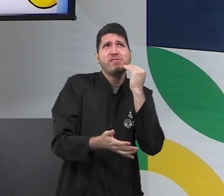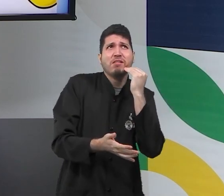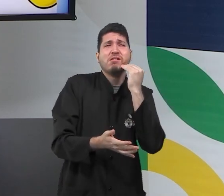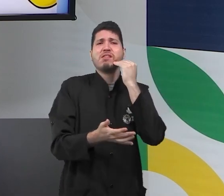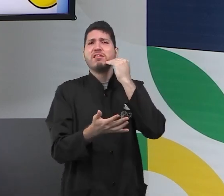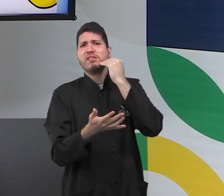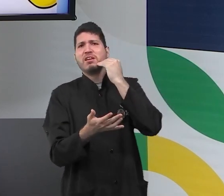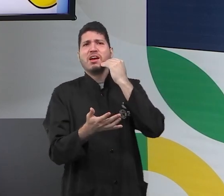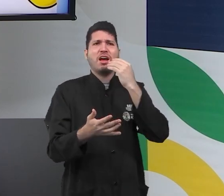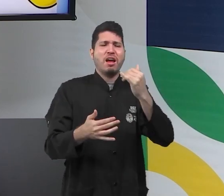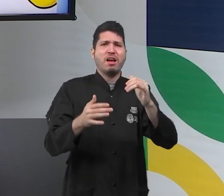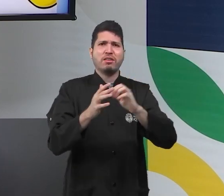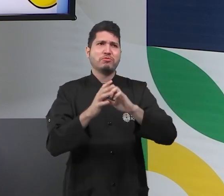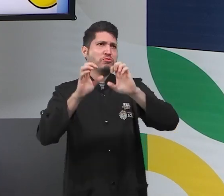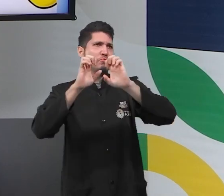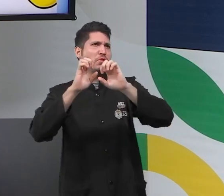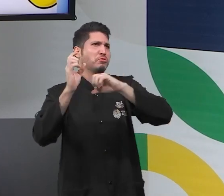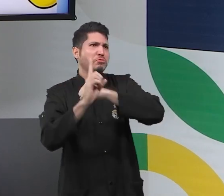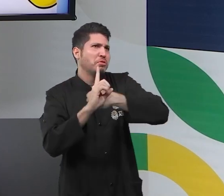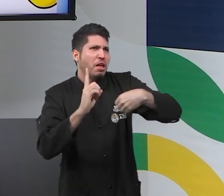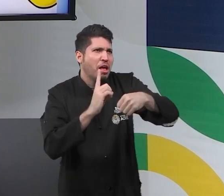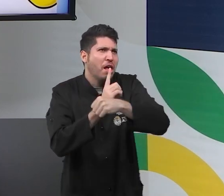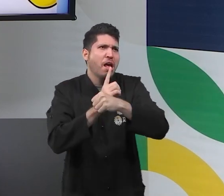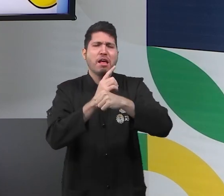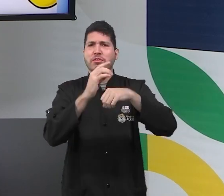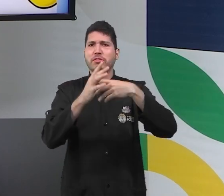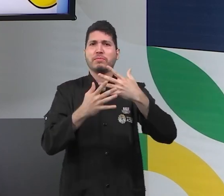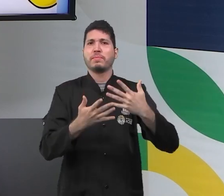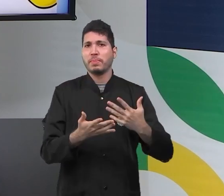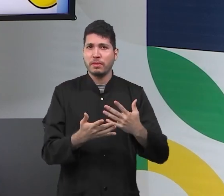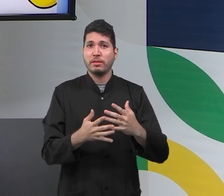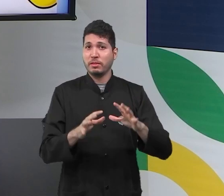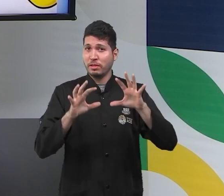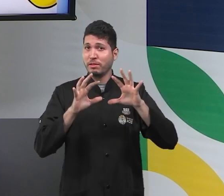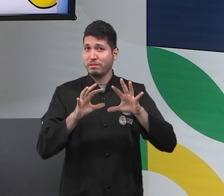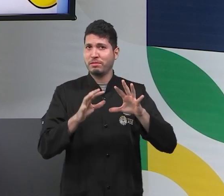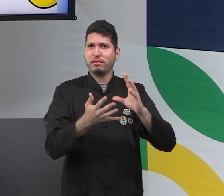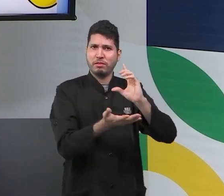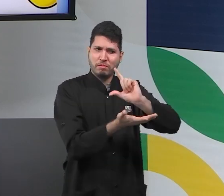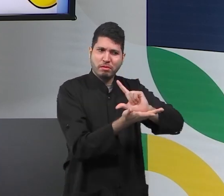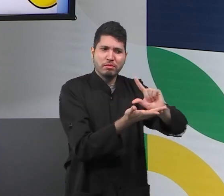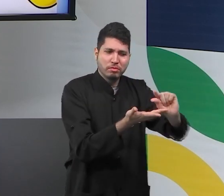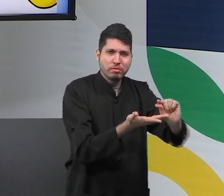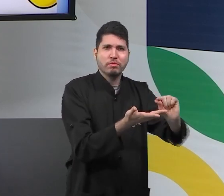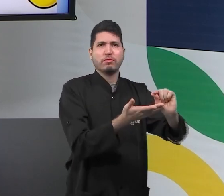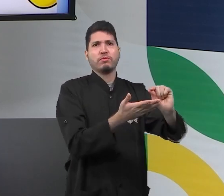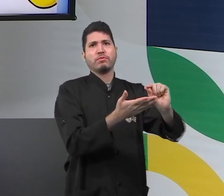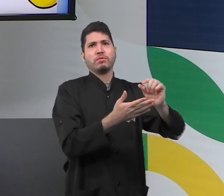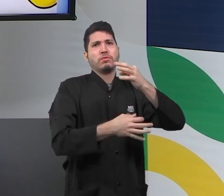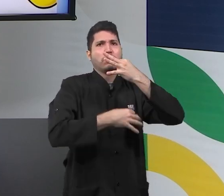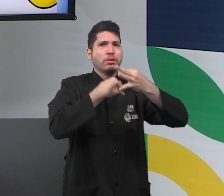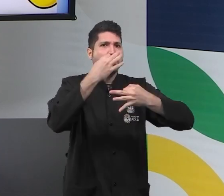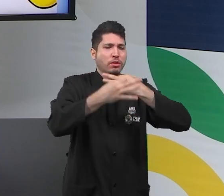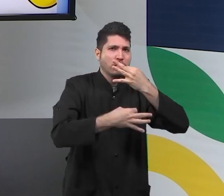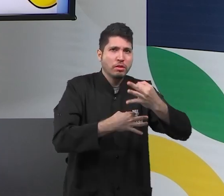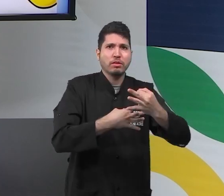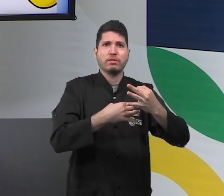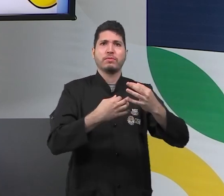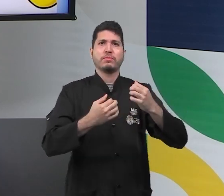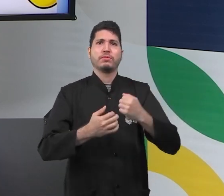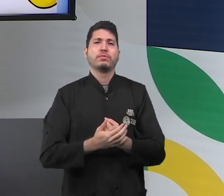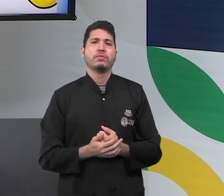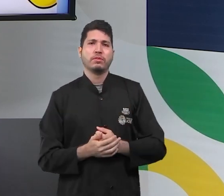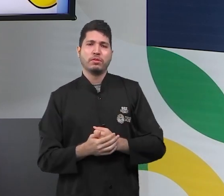você? O que você pensa acerca de determinado assunto? É um artigo de opinião. E, geralmente essa opinião é sobre um tema de